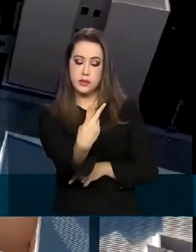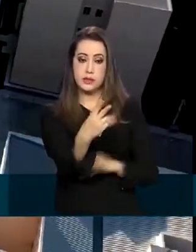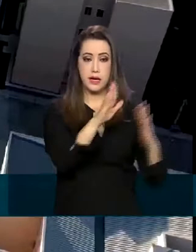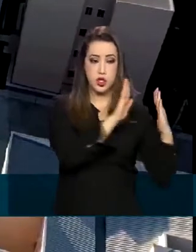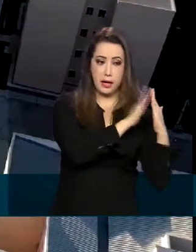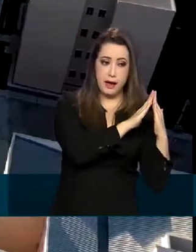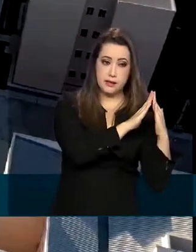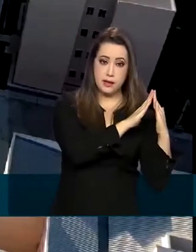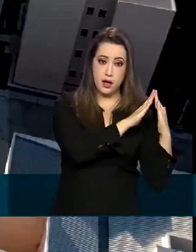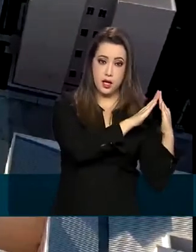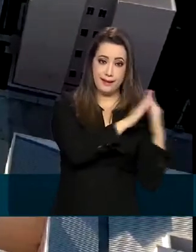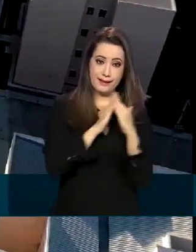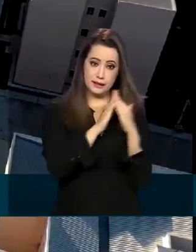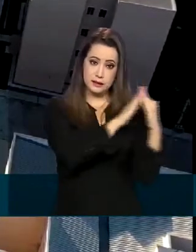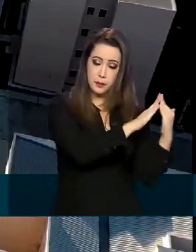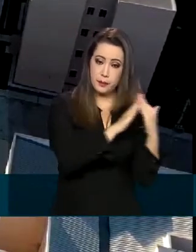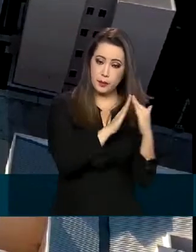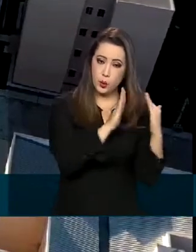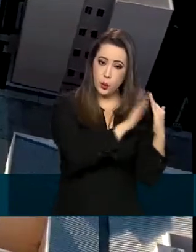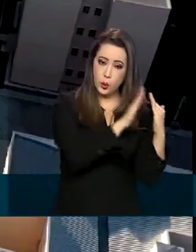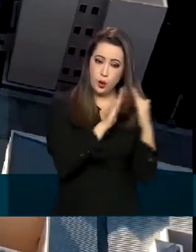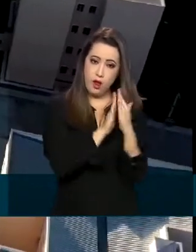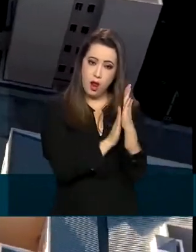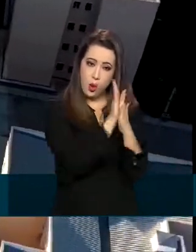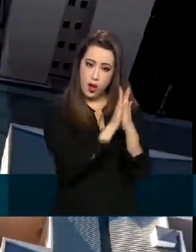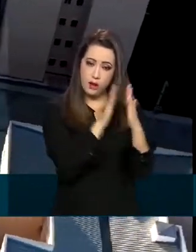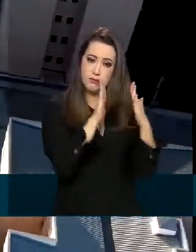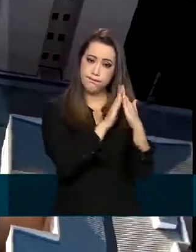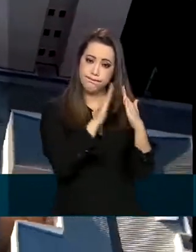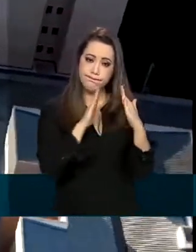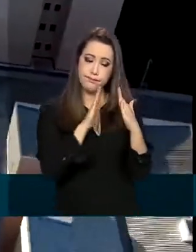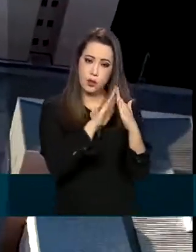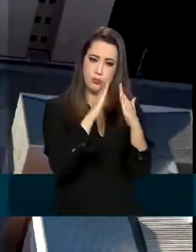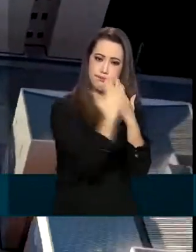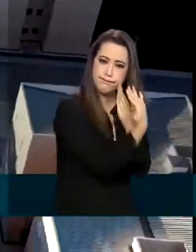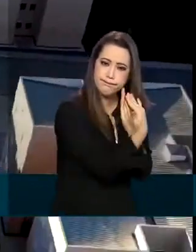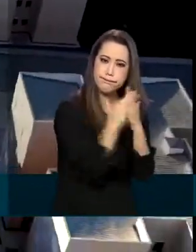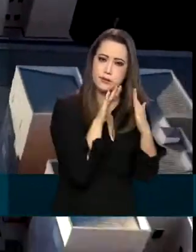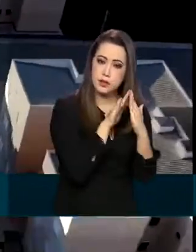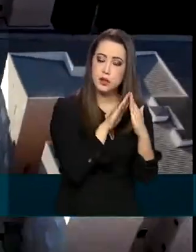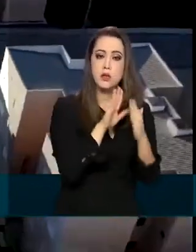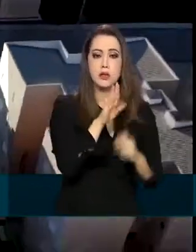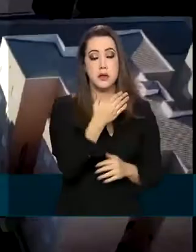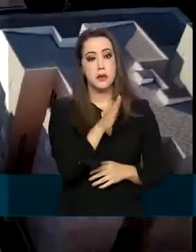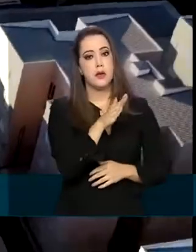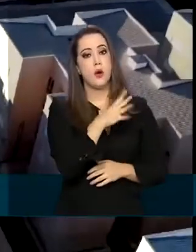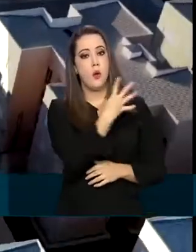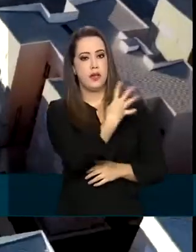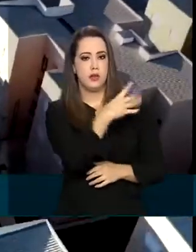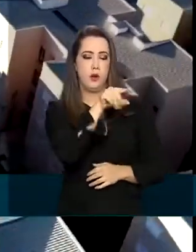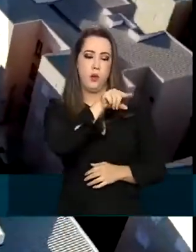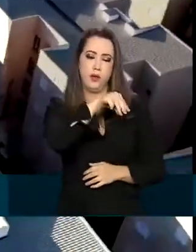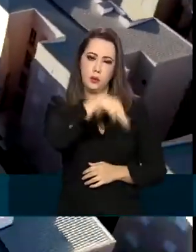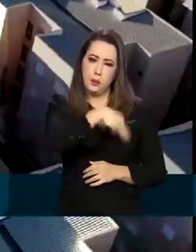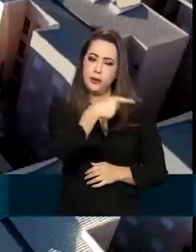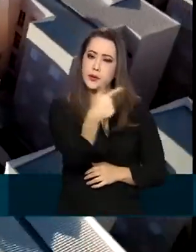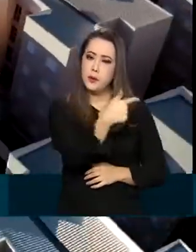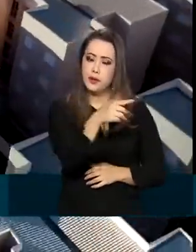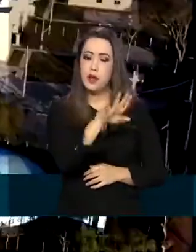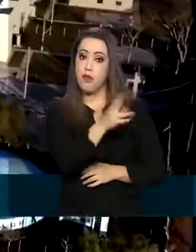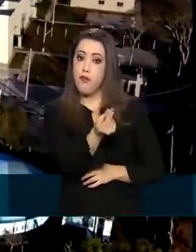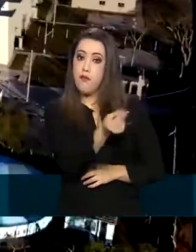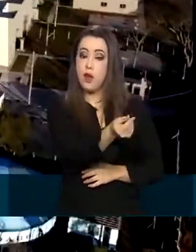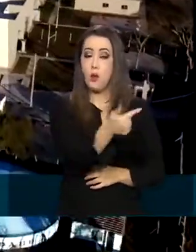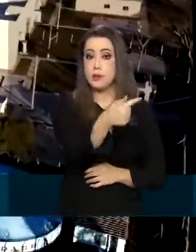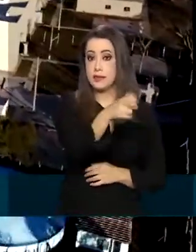de 44 metros quadrados aproximadamente e avaliadas em R$ 75 mil. Cada unidade dessas